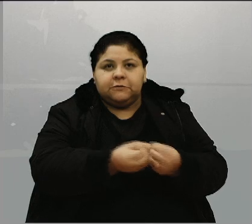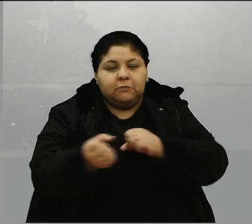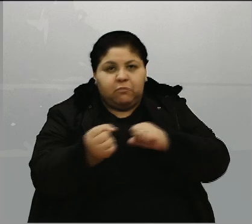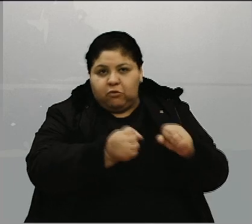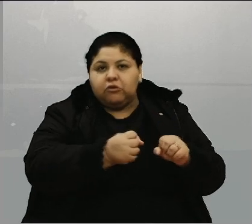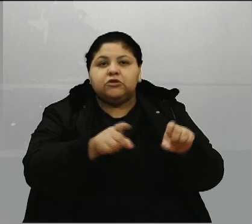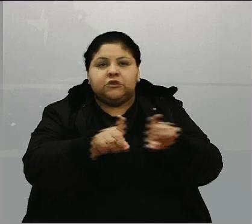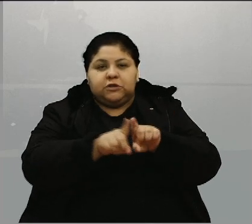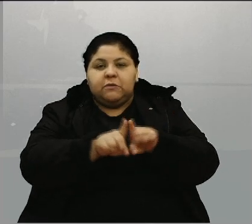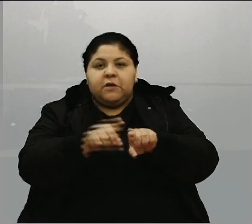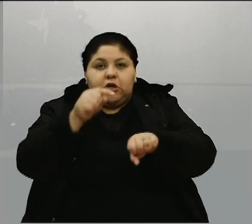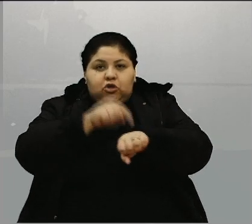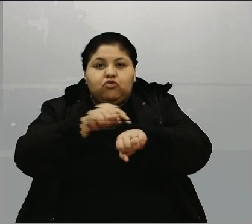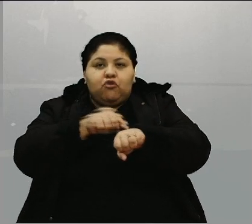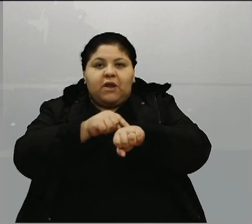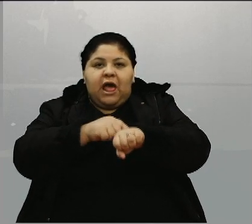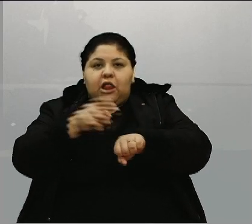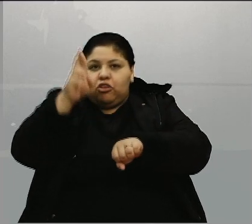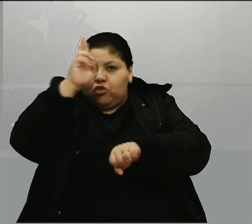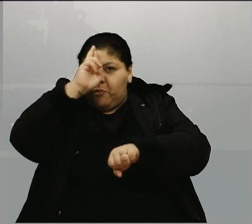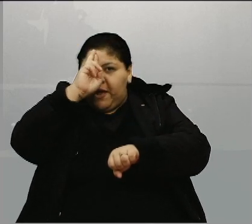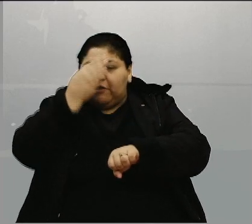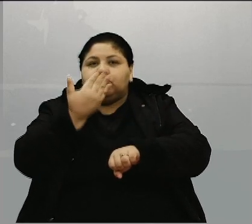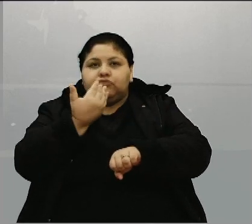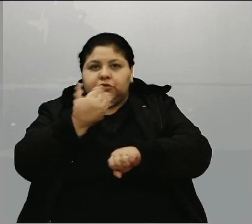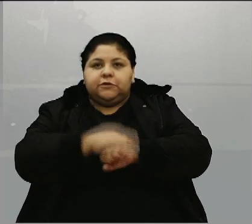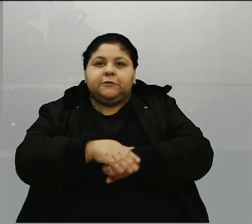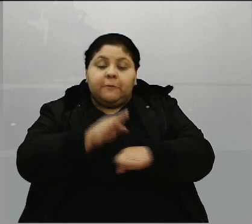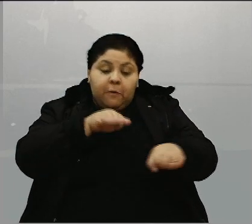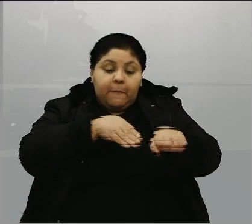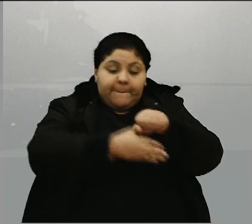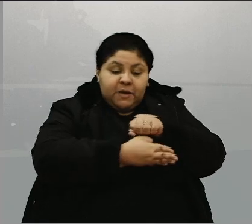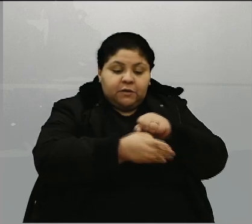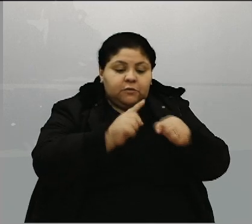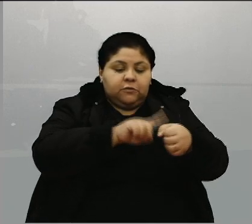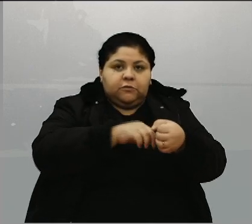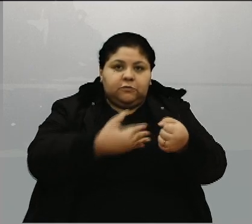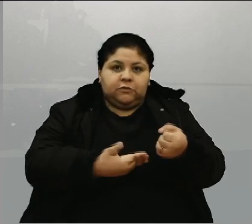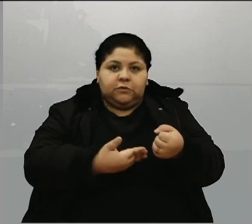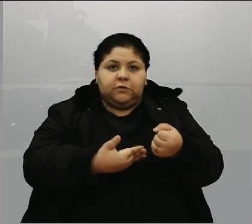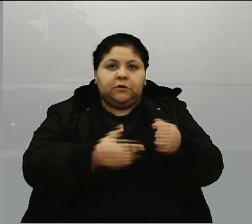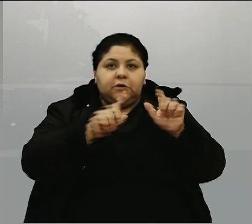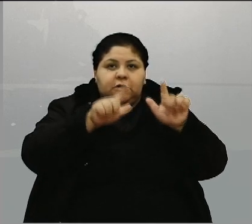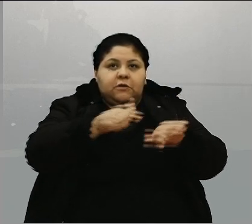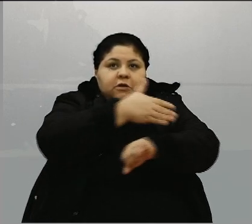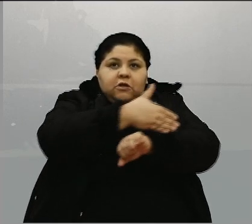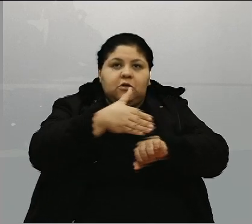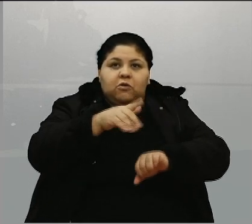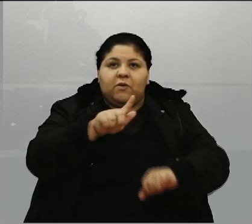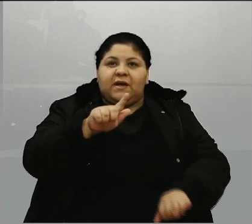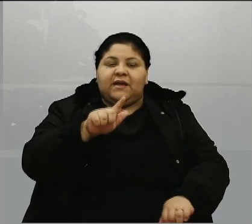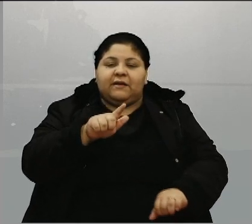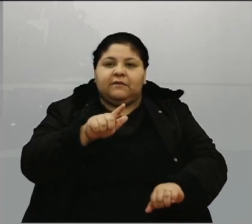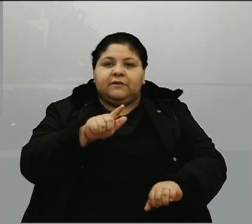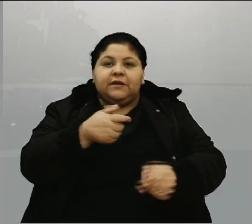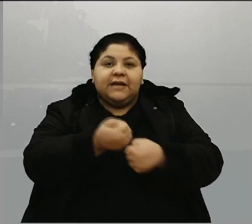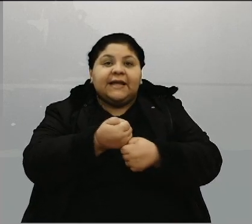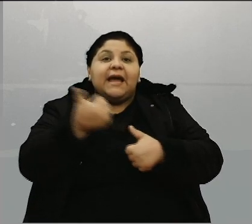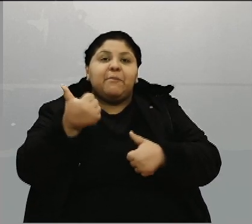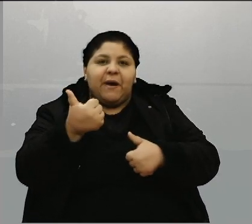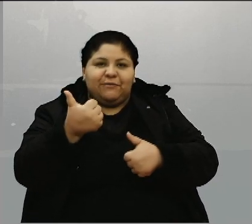pode ir no horário do meio-dia. E também o Banco de Sangue, que é localizado ali na rua Garibaldi, 476, no centro, né,